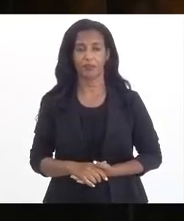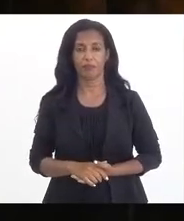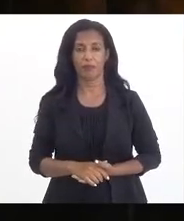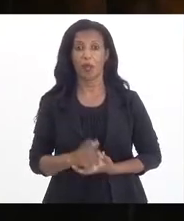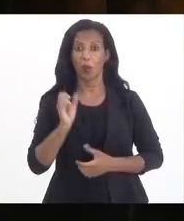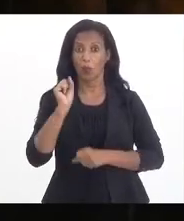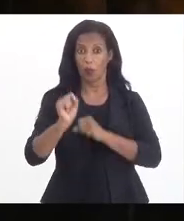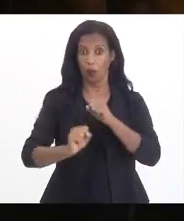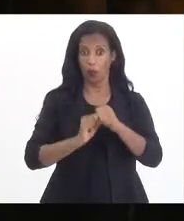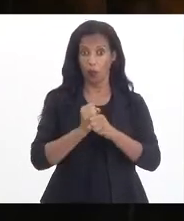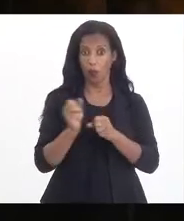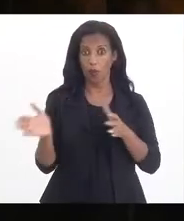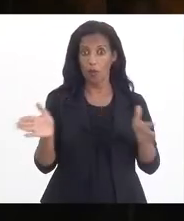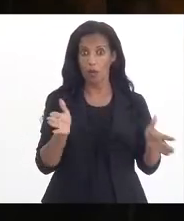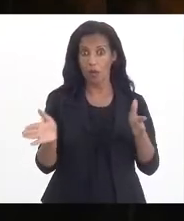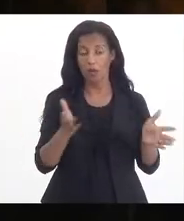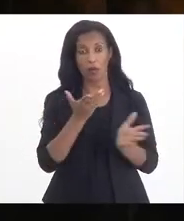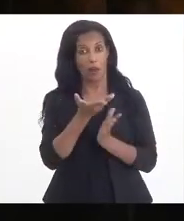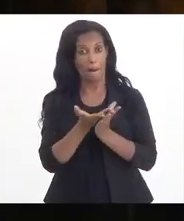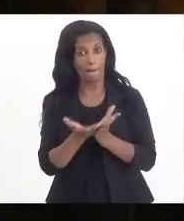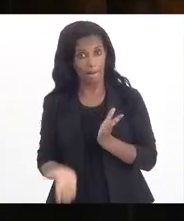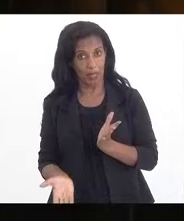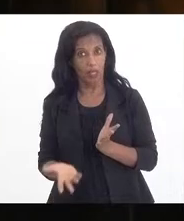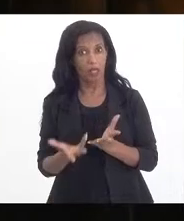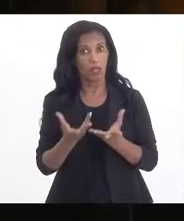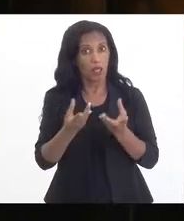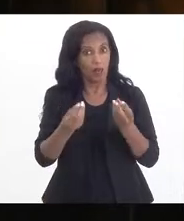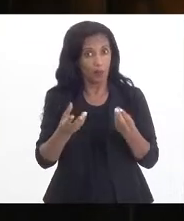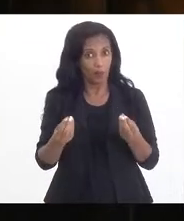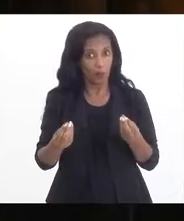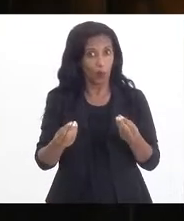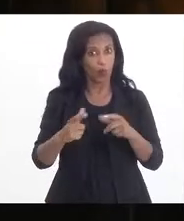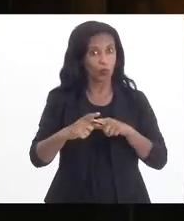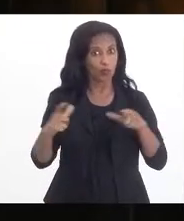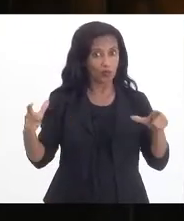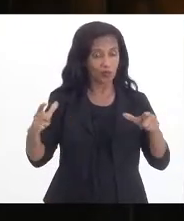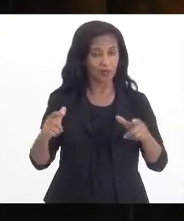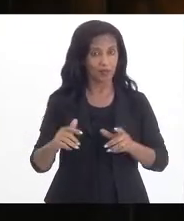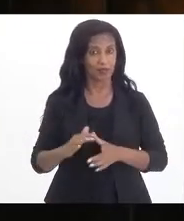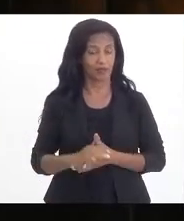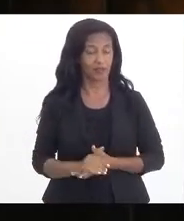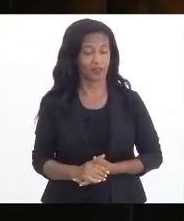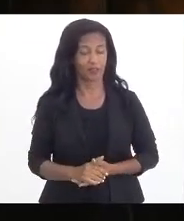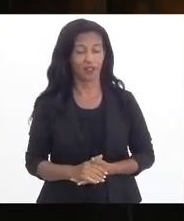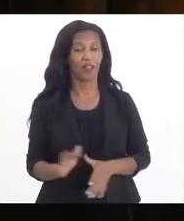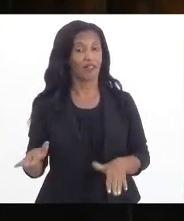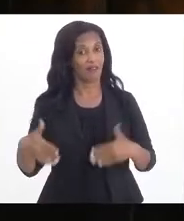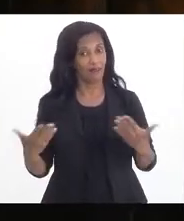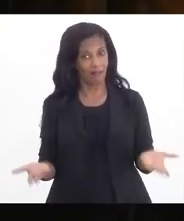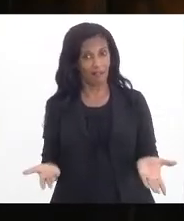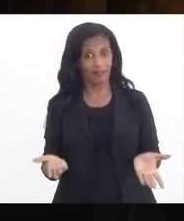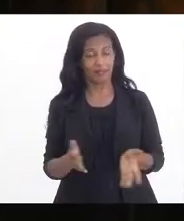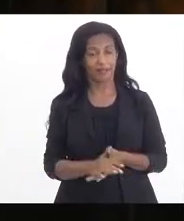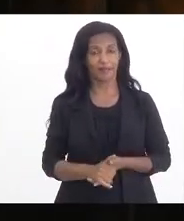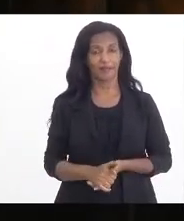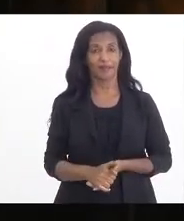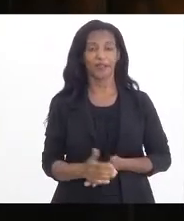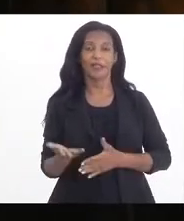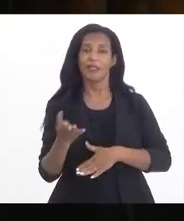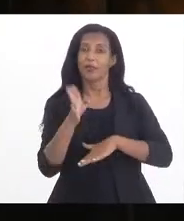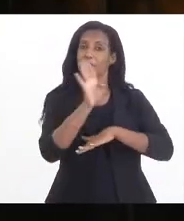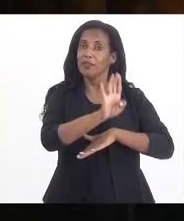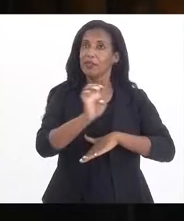por ano. É uma perda bastante significativa. É claro que os